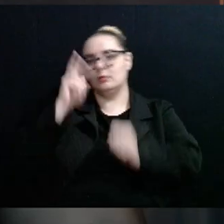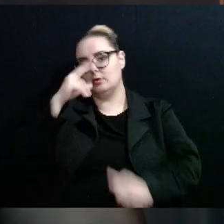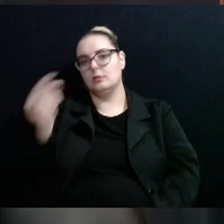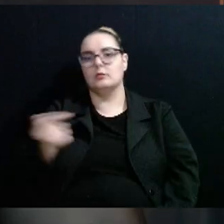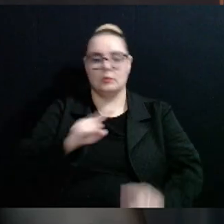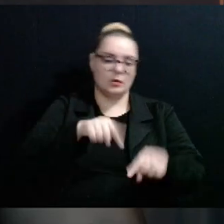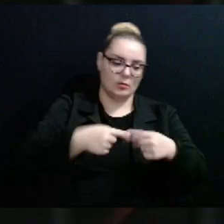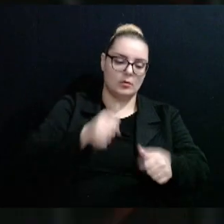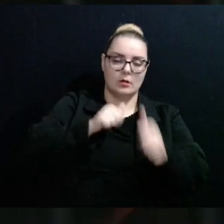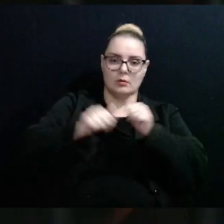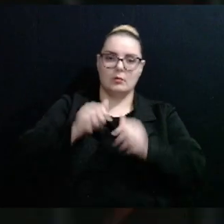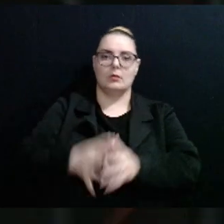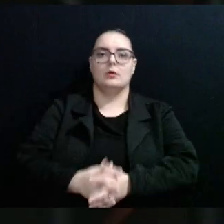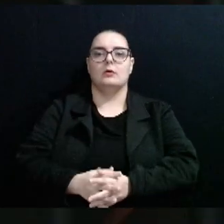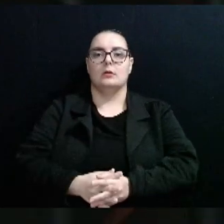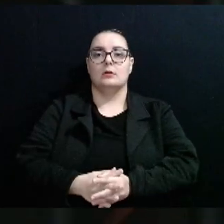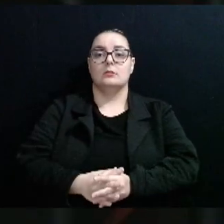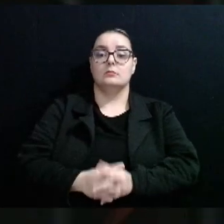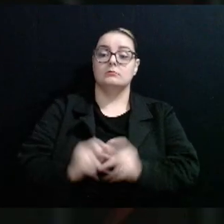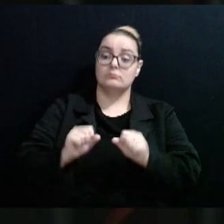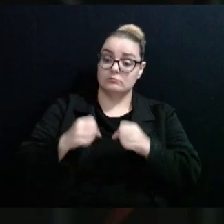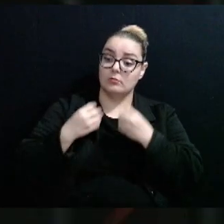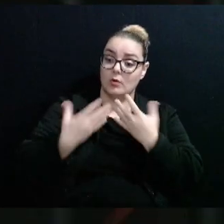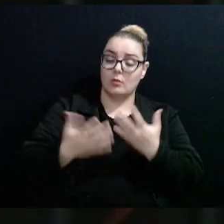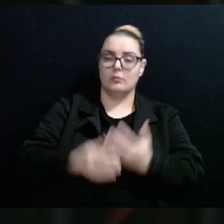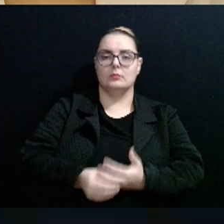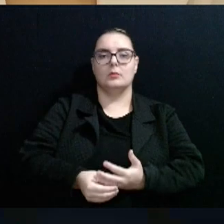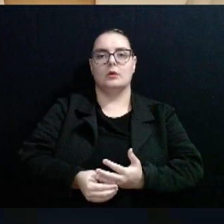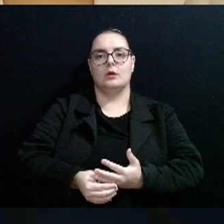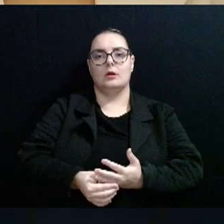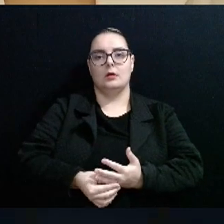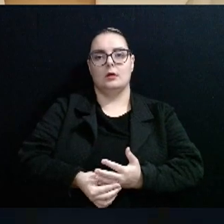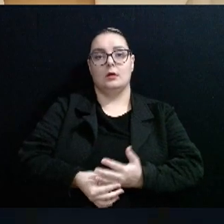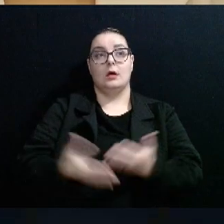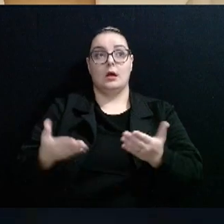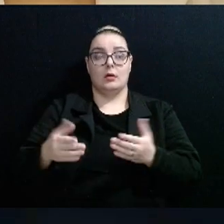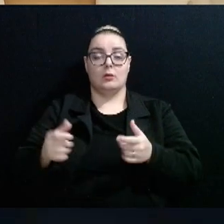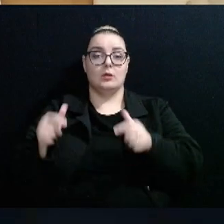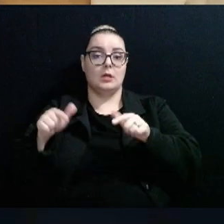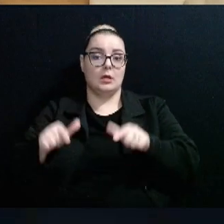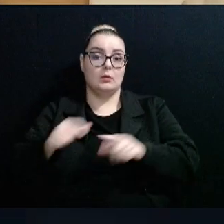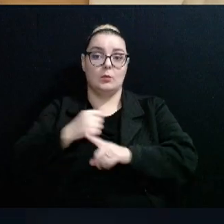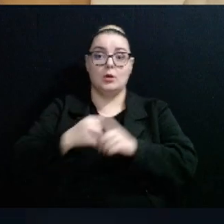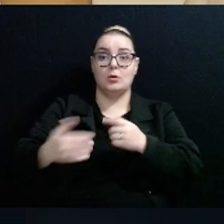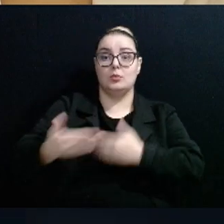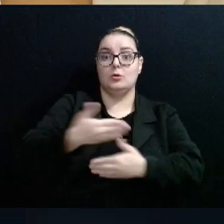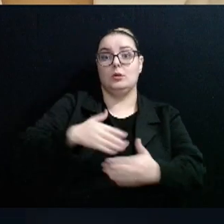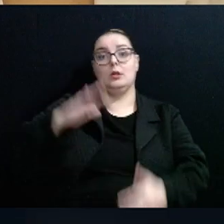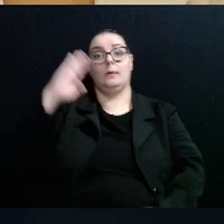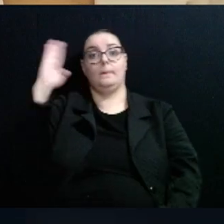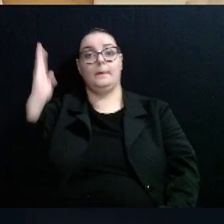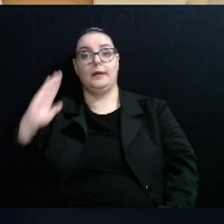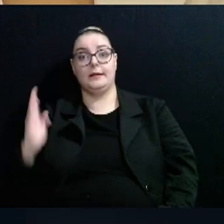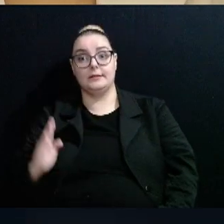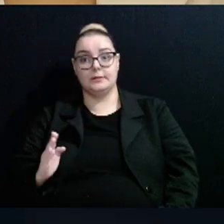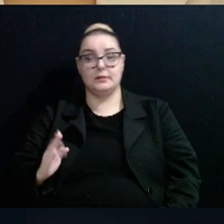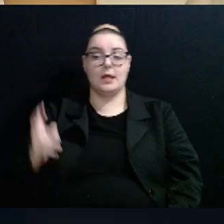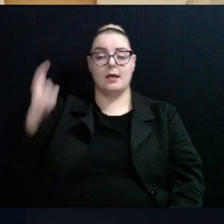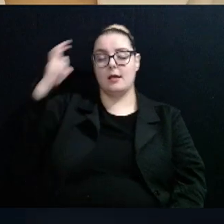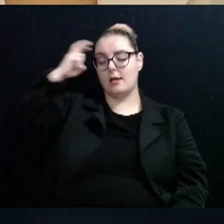Muito bem. Agora, esse ambiente social brasileiro, cultural,